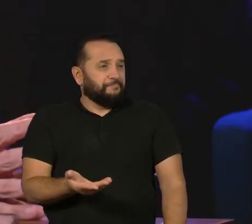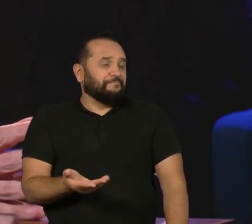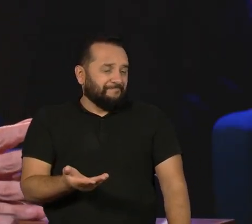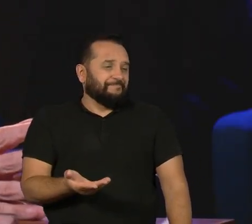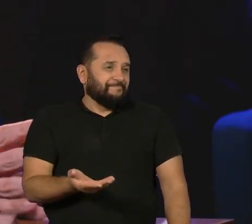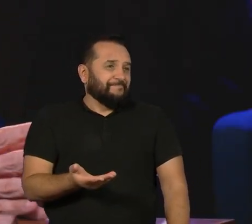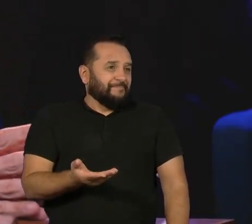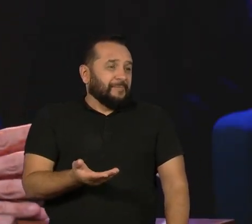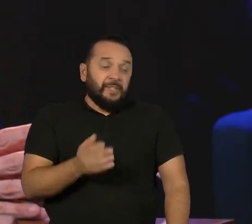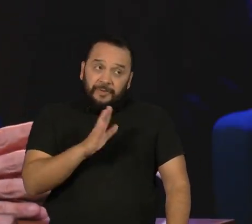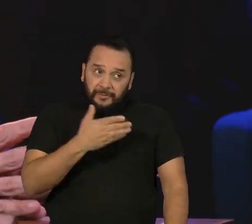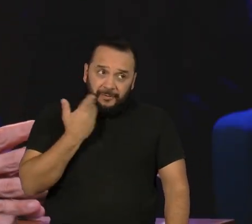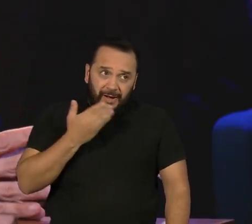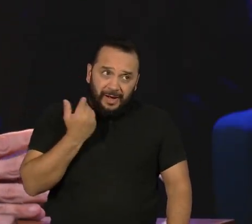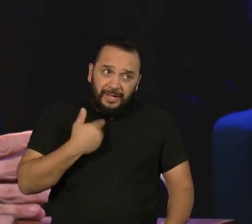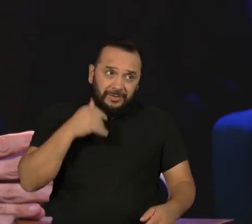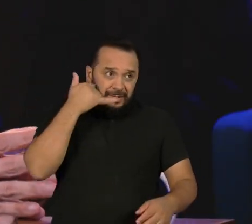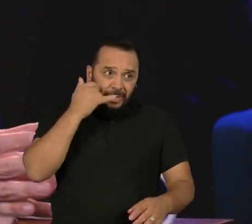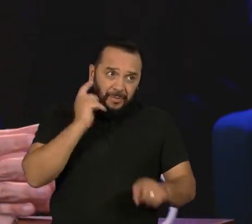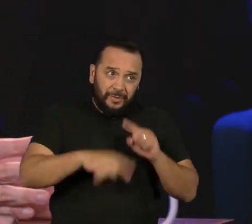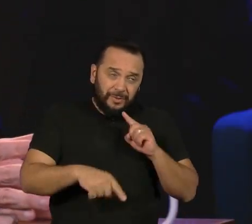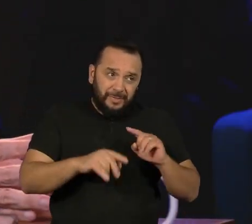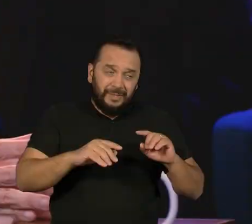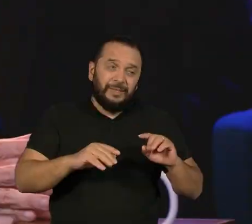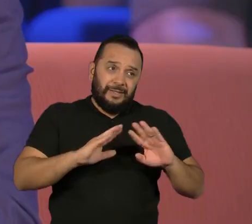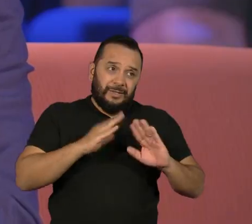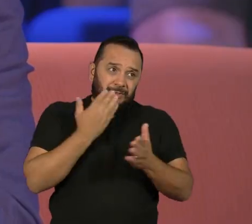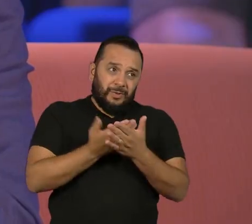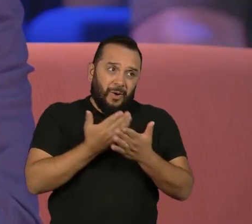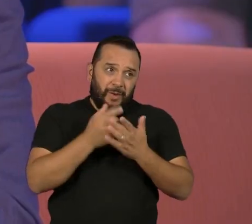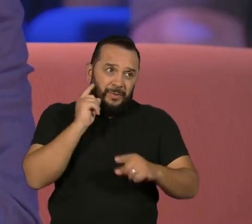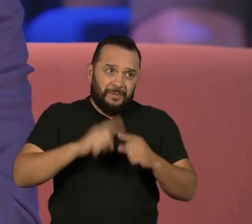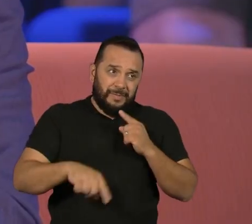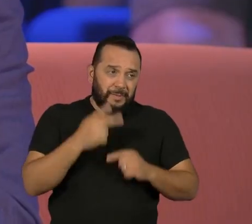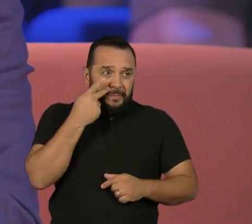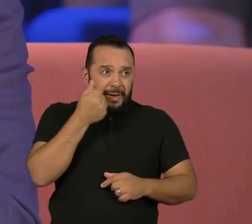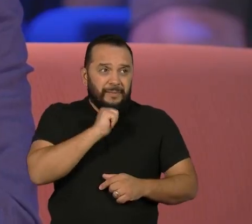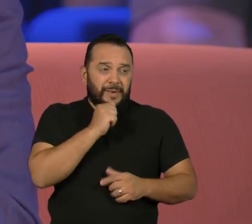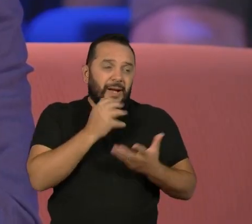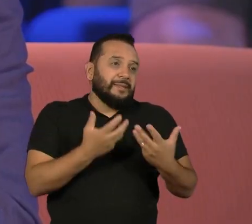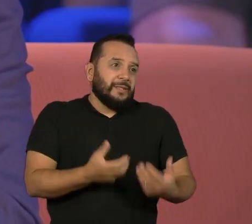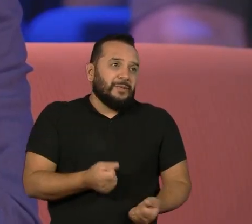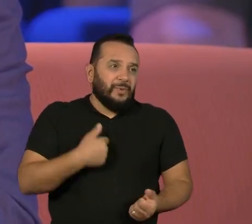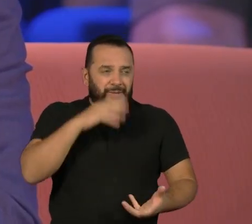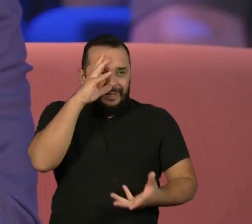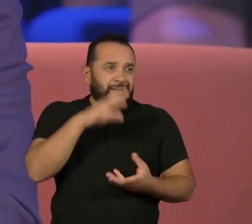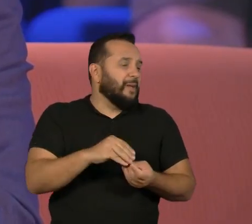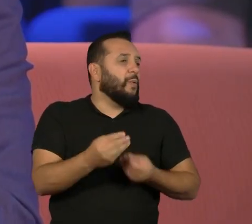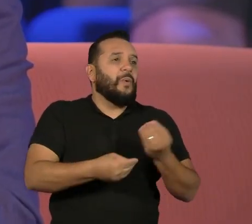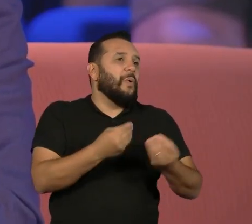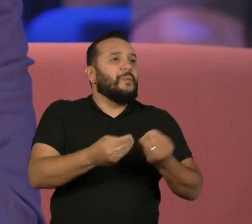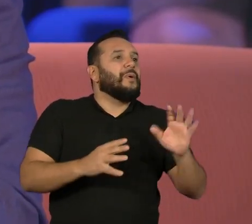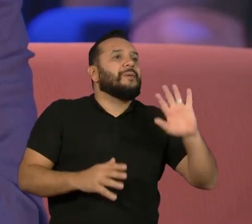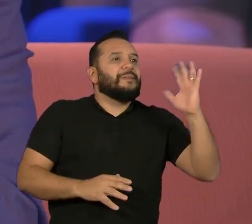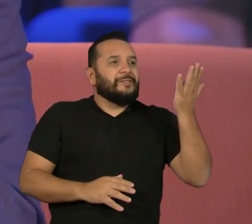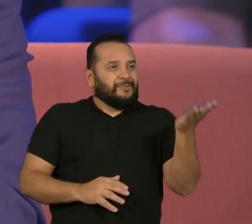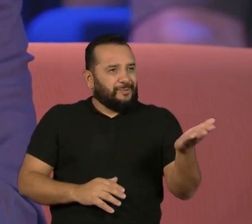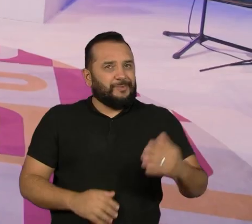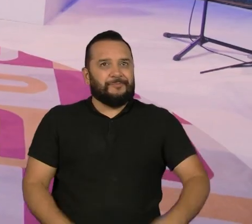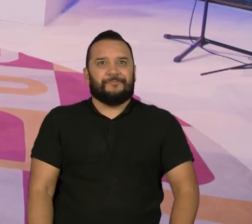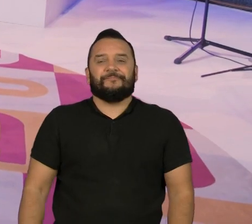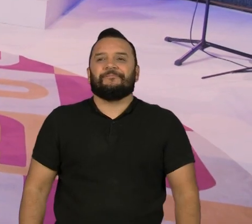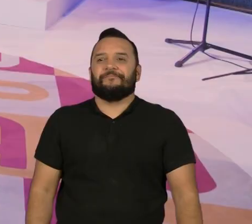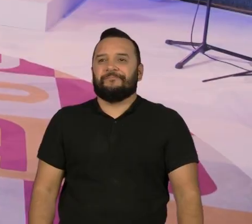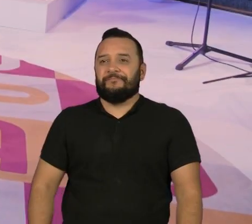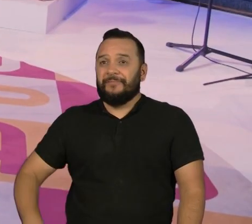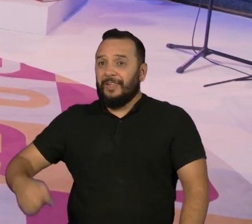é, foi fácil, foi difícil, os pais aceitaram na hora, entenderam o que era? Como é que isso aconteceu? Xalita,